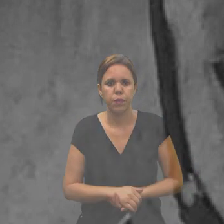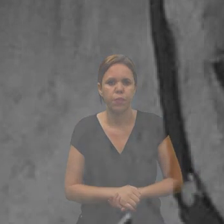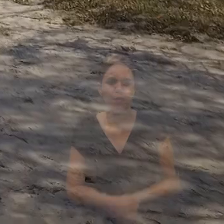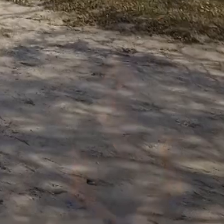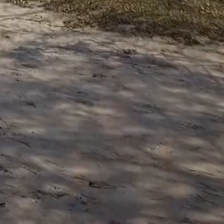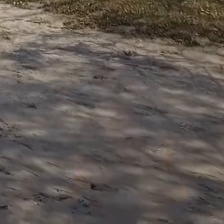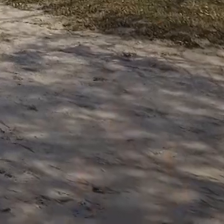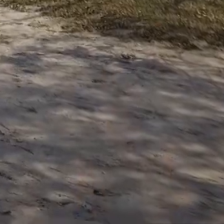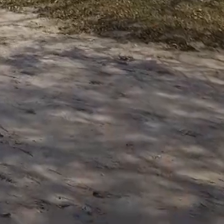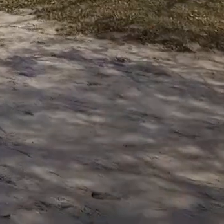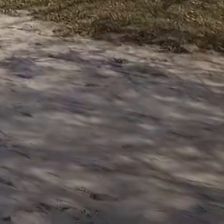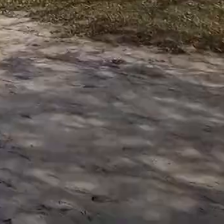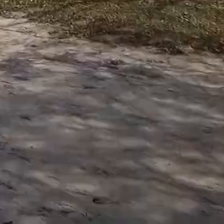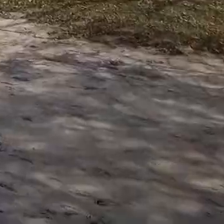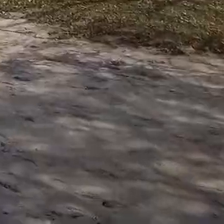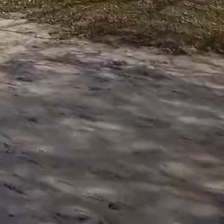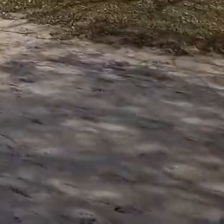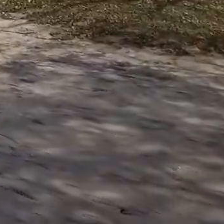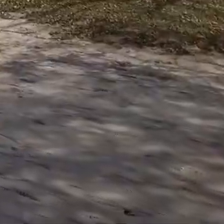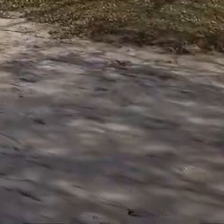permitir.